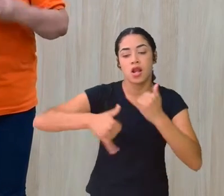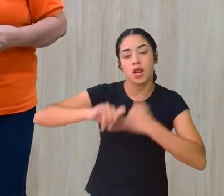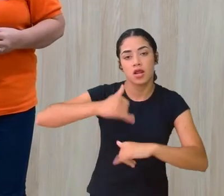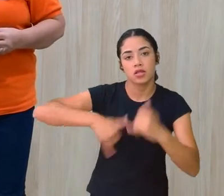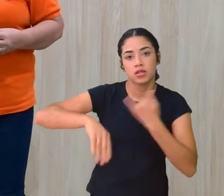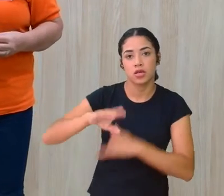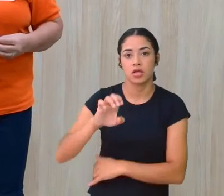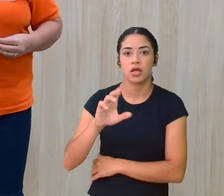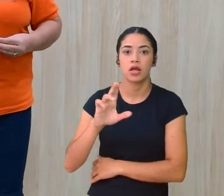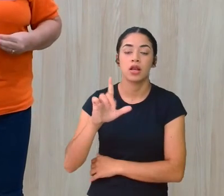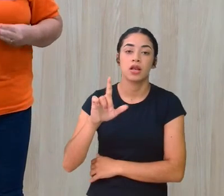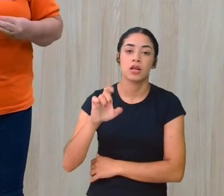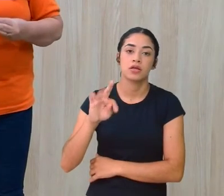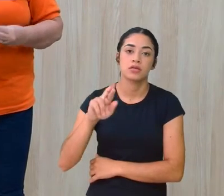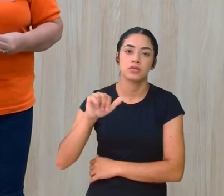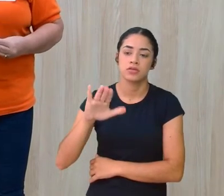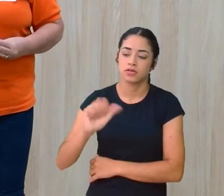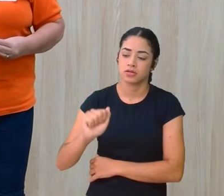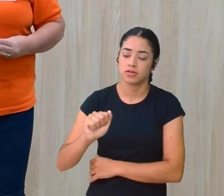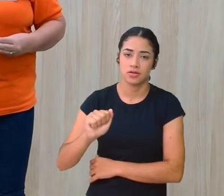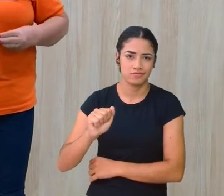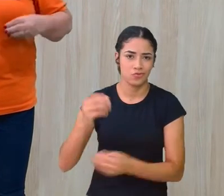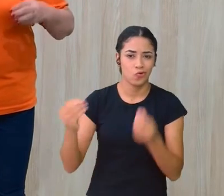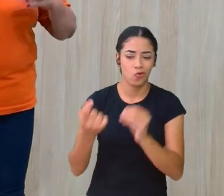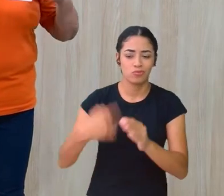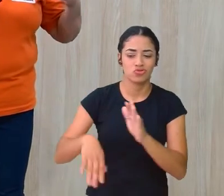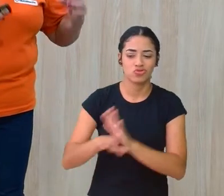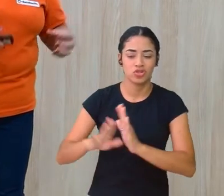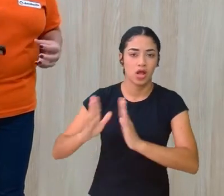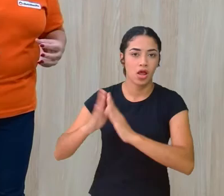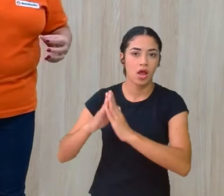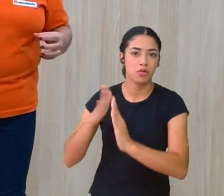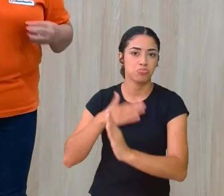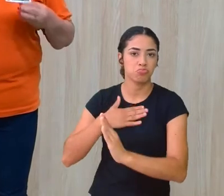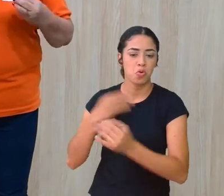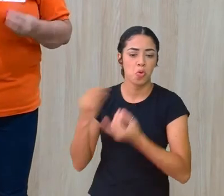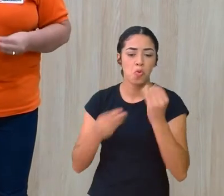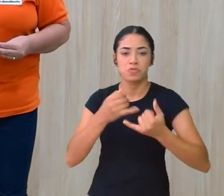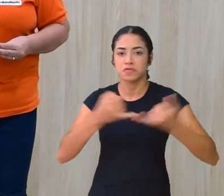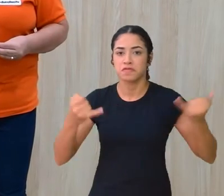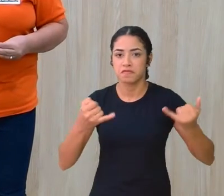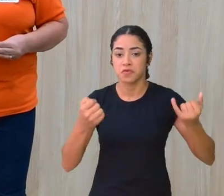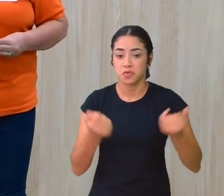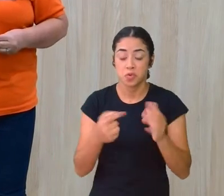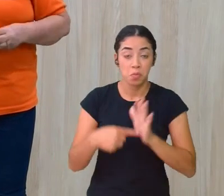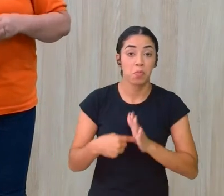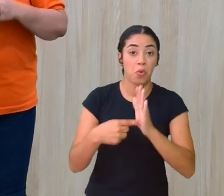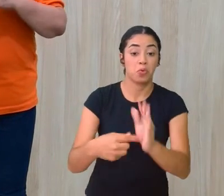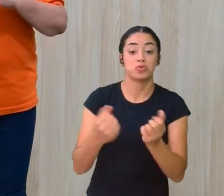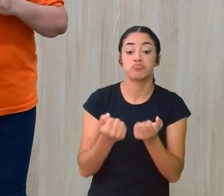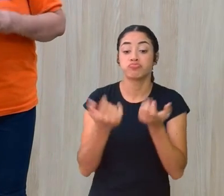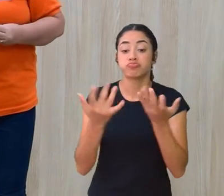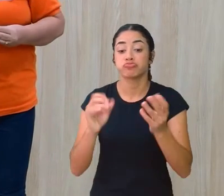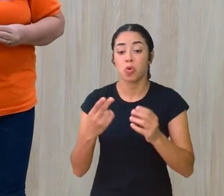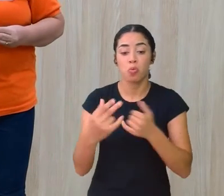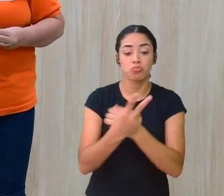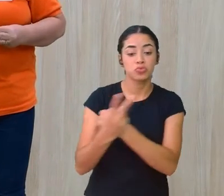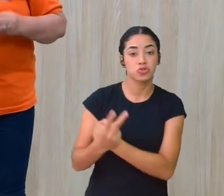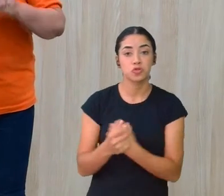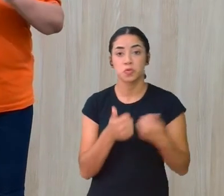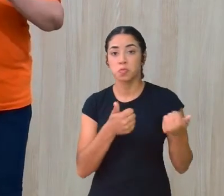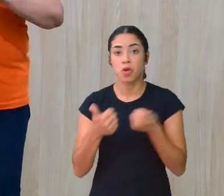que forma a energia está chegando na minha casa e como é que estão os fios, se estão expostos, né? O que a gente pode